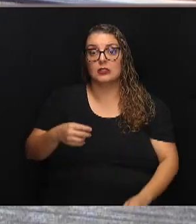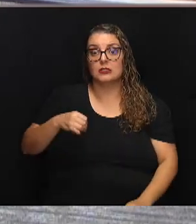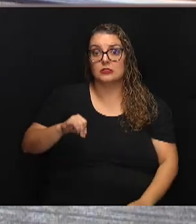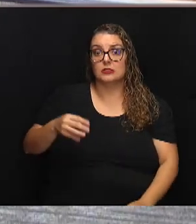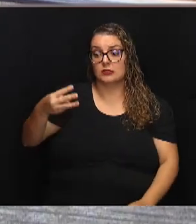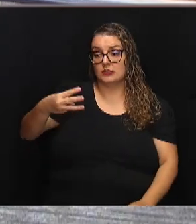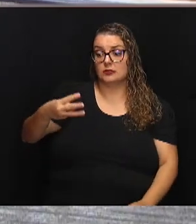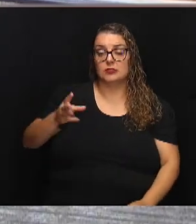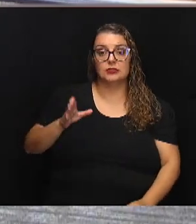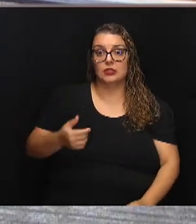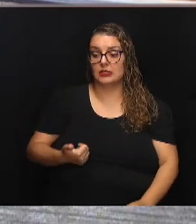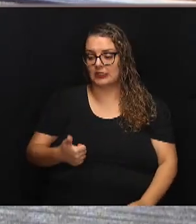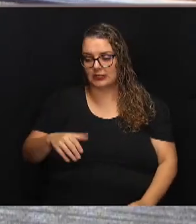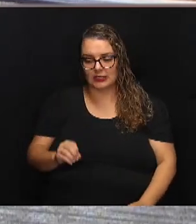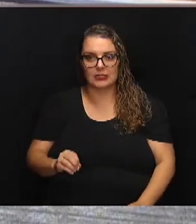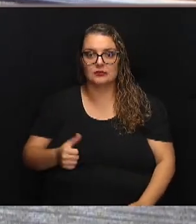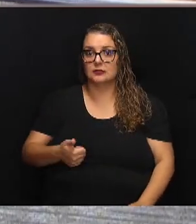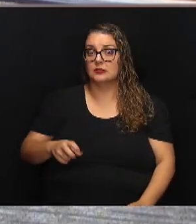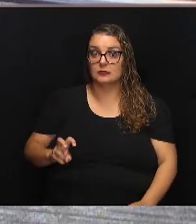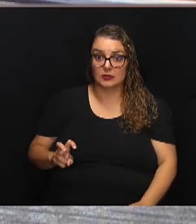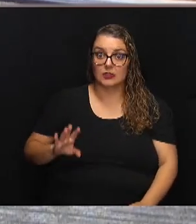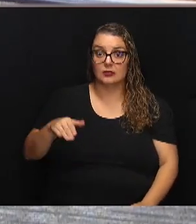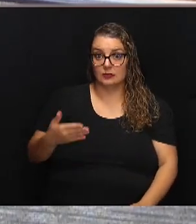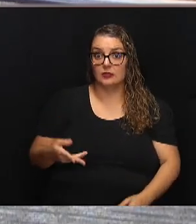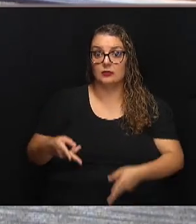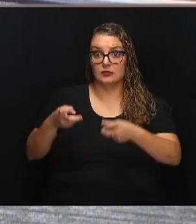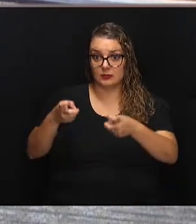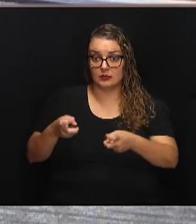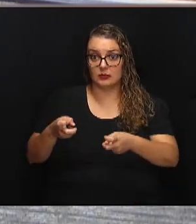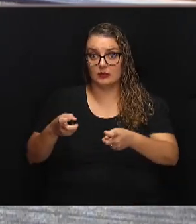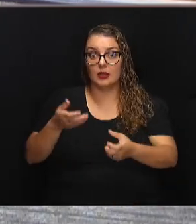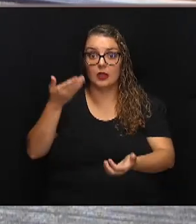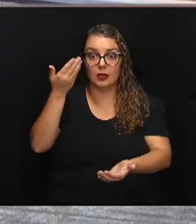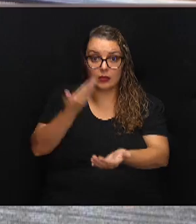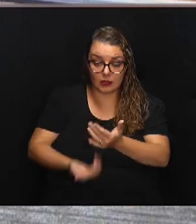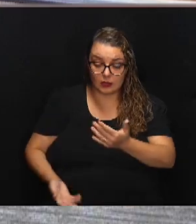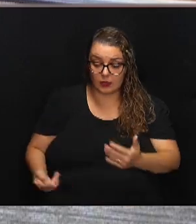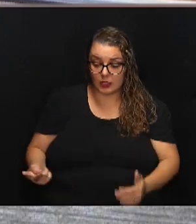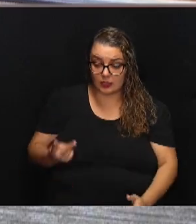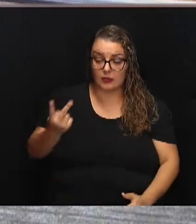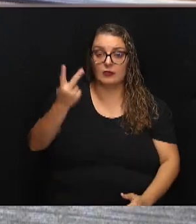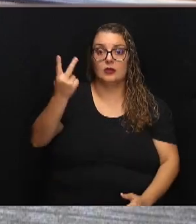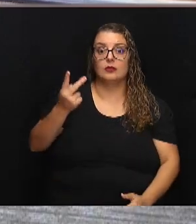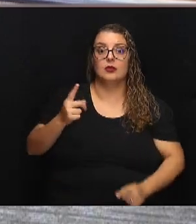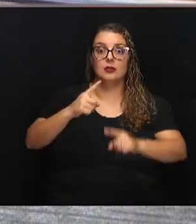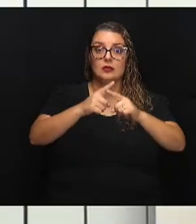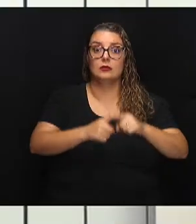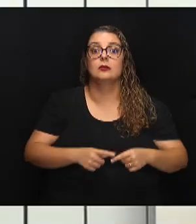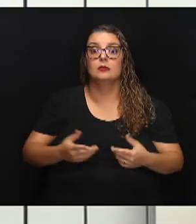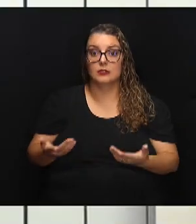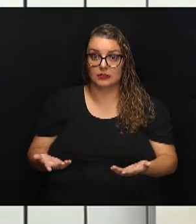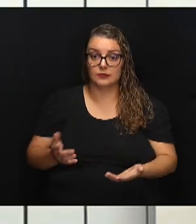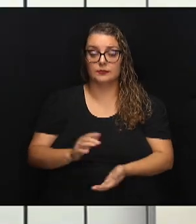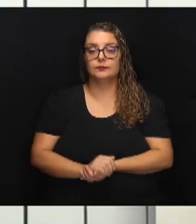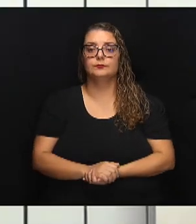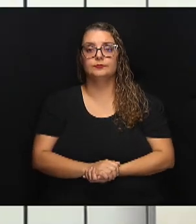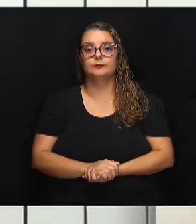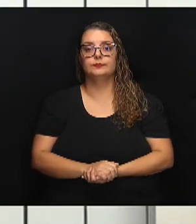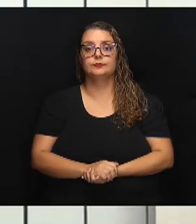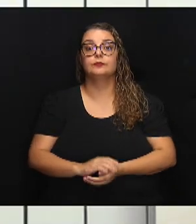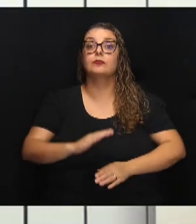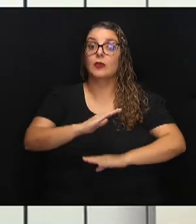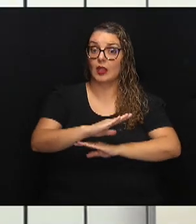já estava em 15º, quando eles foram perceber a perda da vitalidade e da competitividade. A Câmara